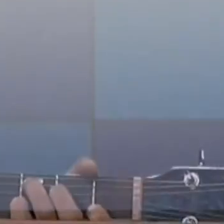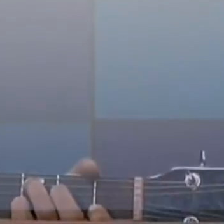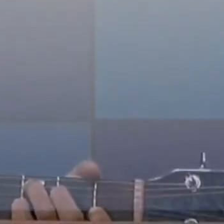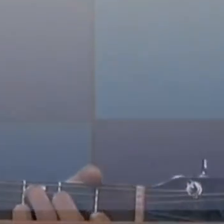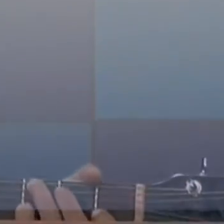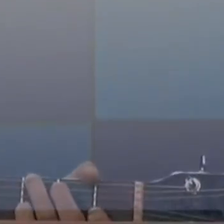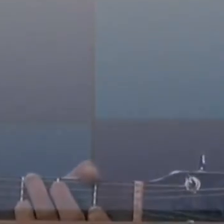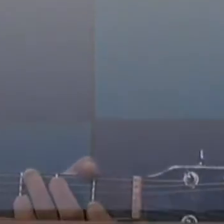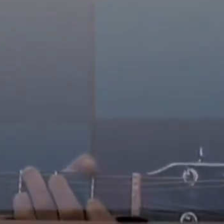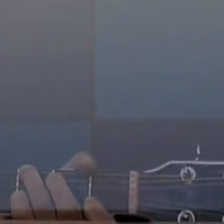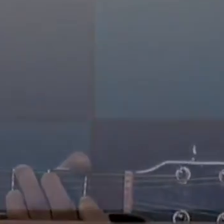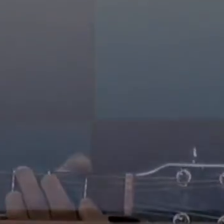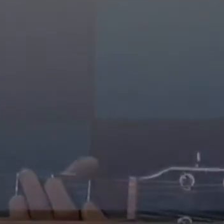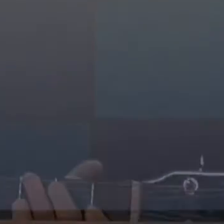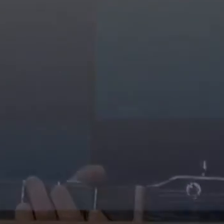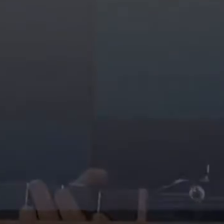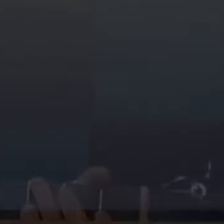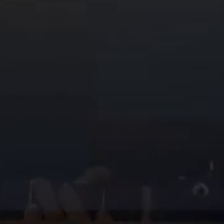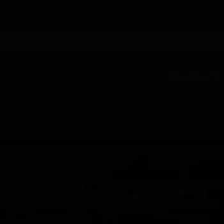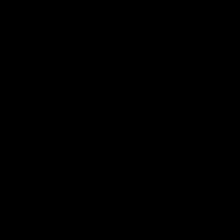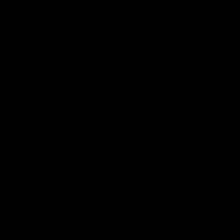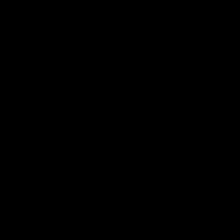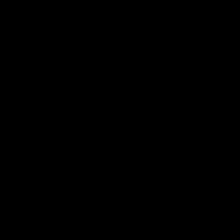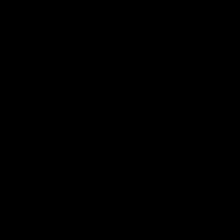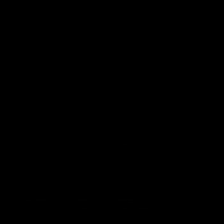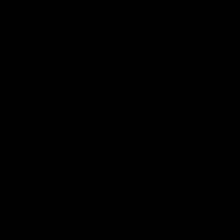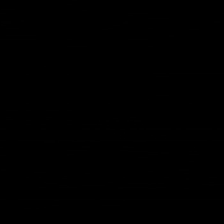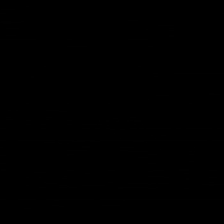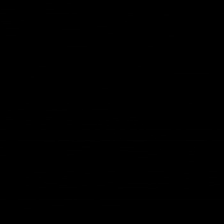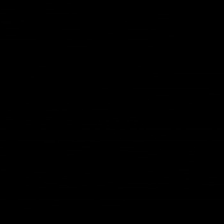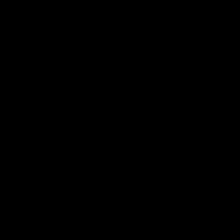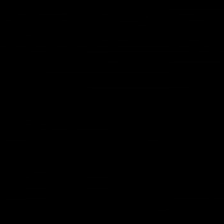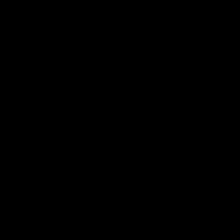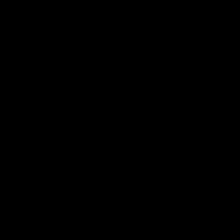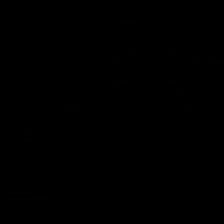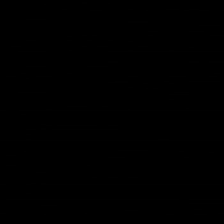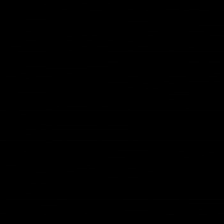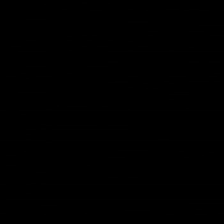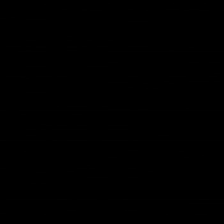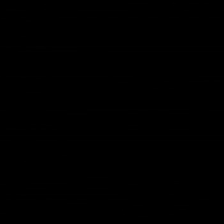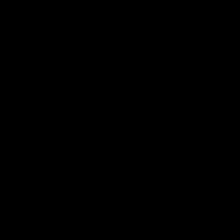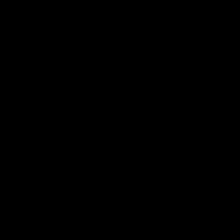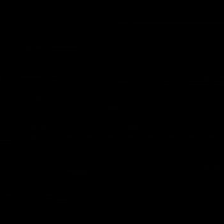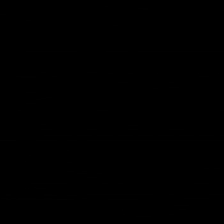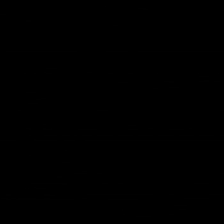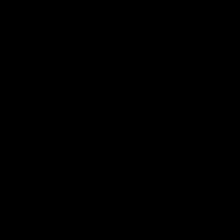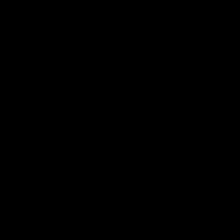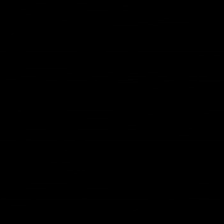fim. E até sábado, se Deus quiser.